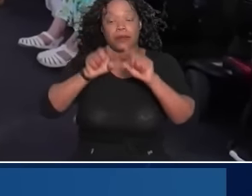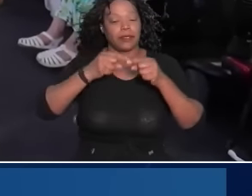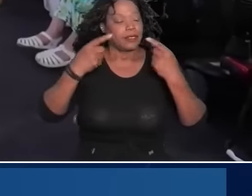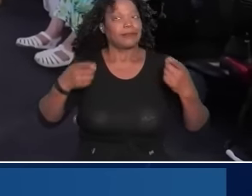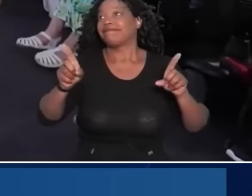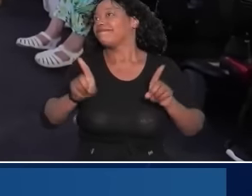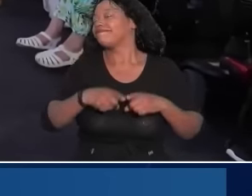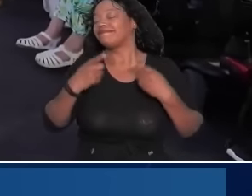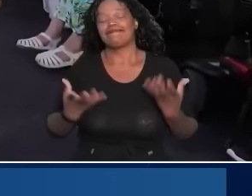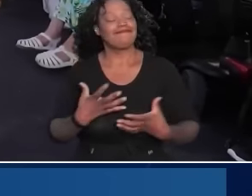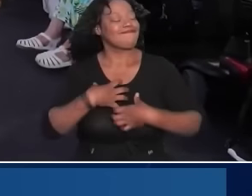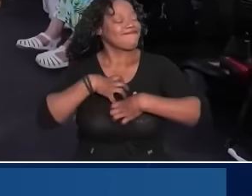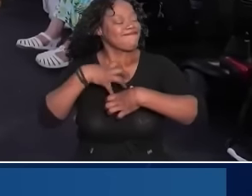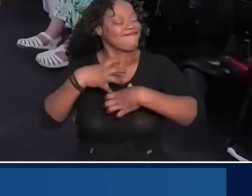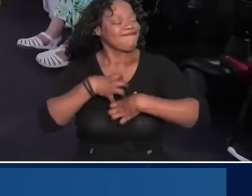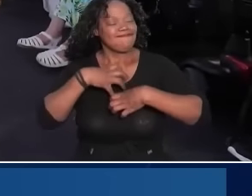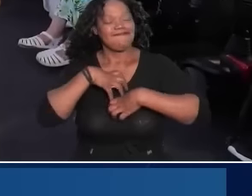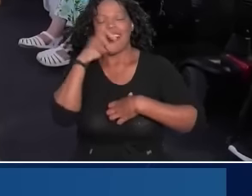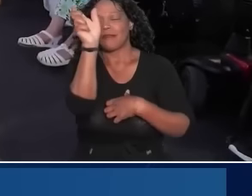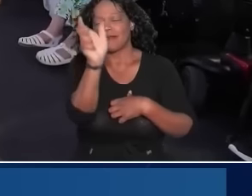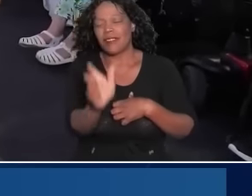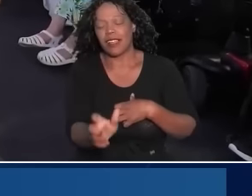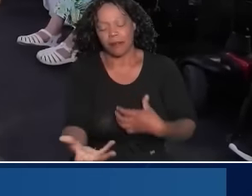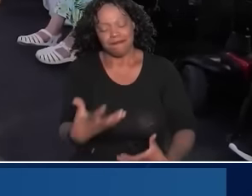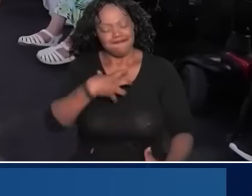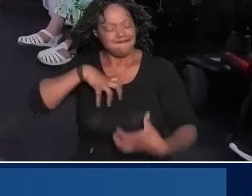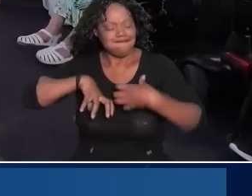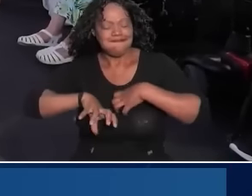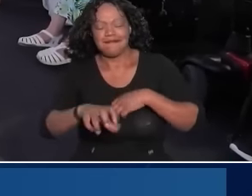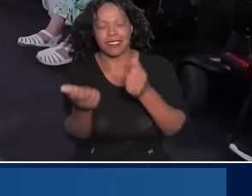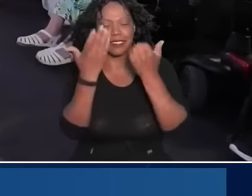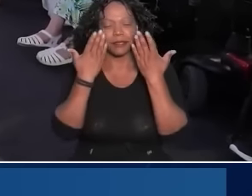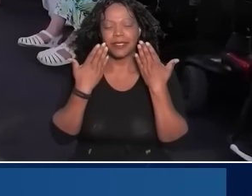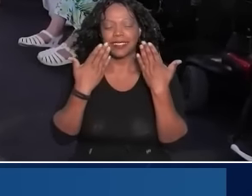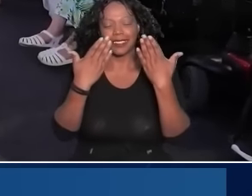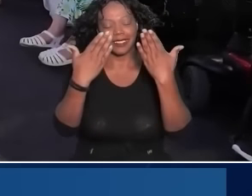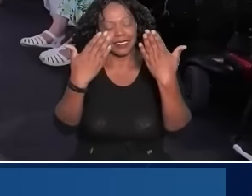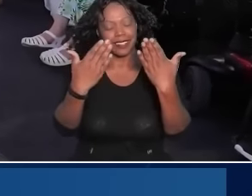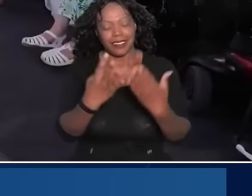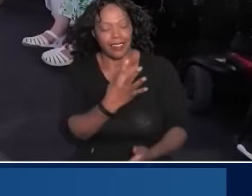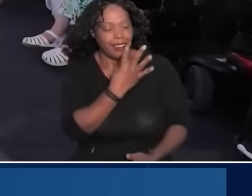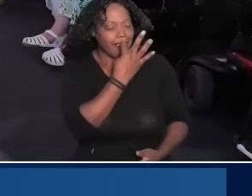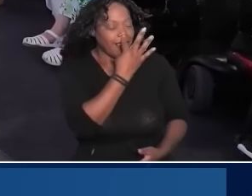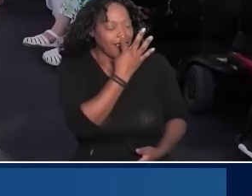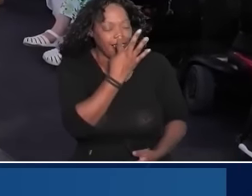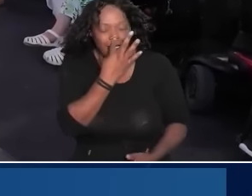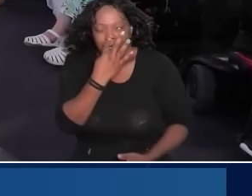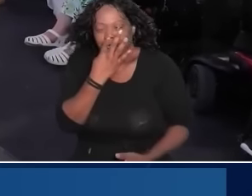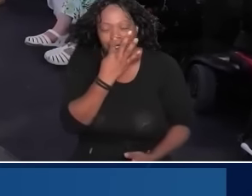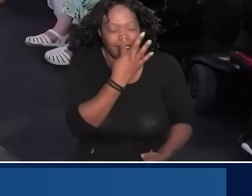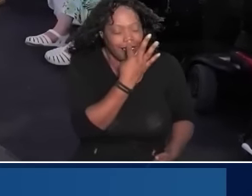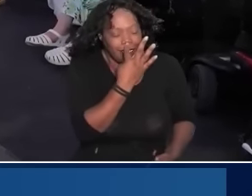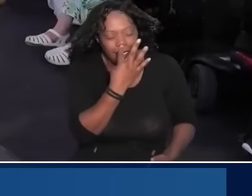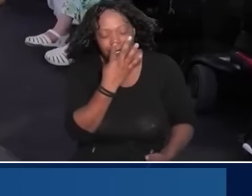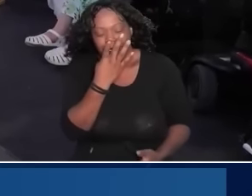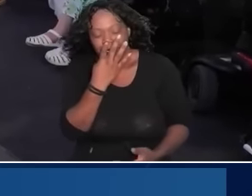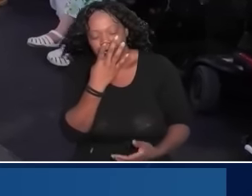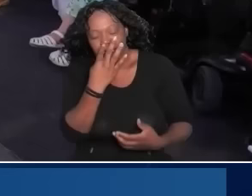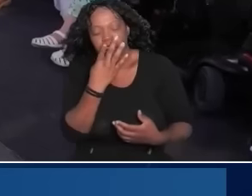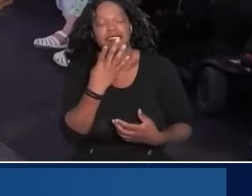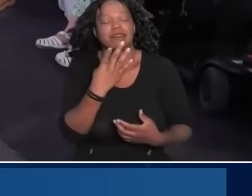vale tudo, sem nenhum tipo de regulação, de exigência de moderação de conteúdo, né, e de moderação do discurso de ódio,